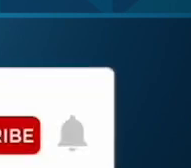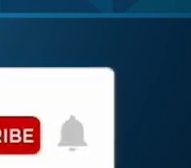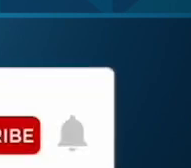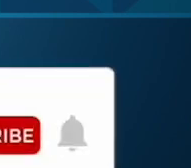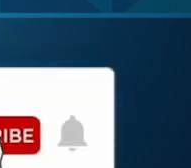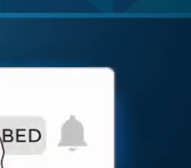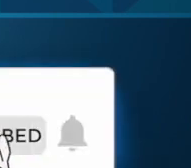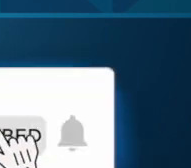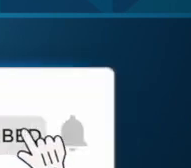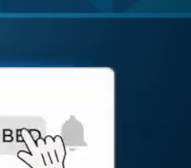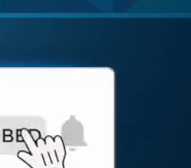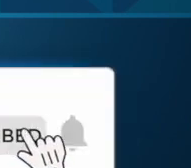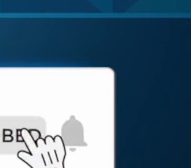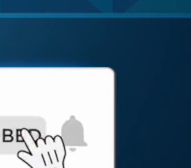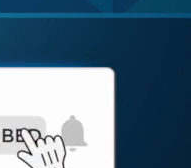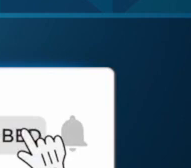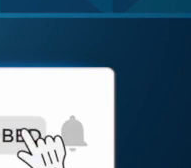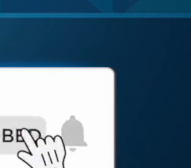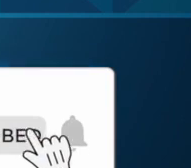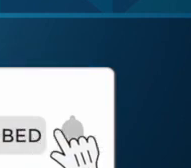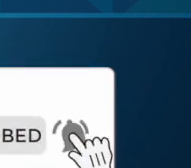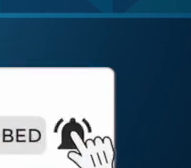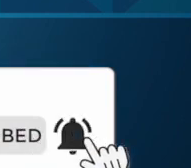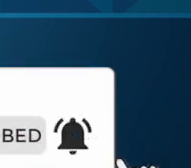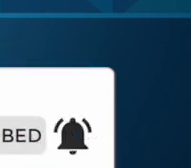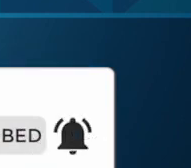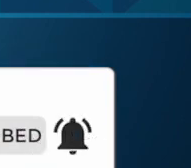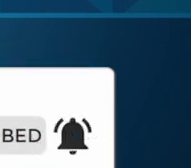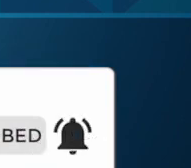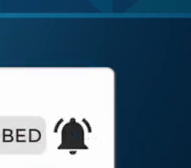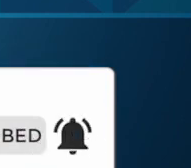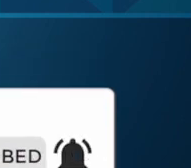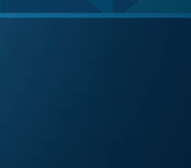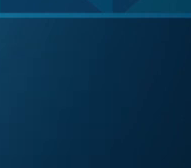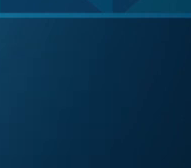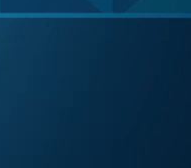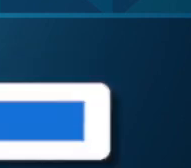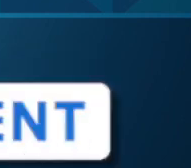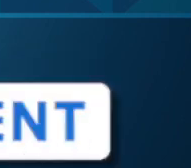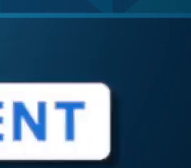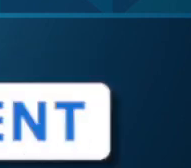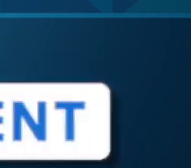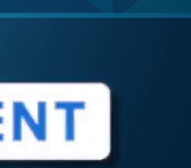haluha inscreva iha canal RTTL, hanehang butão notificação.